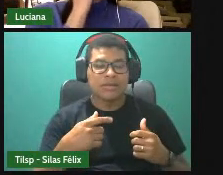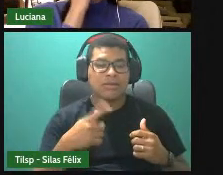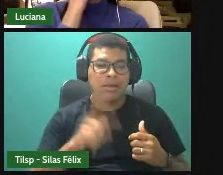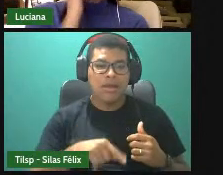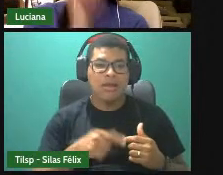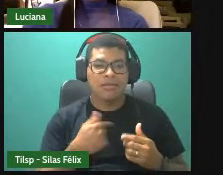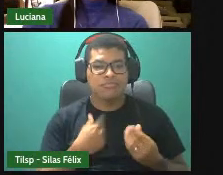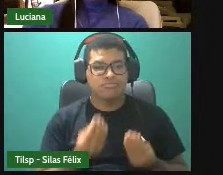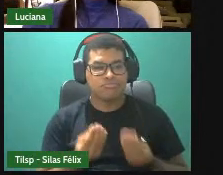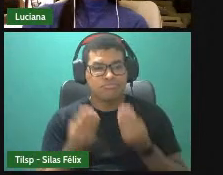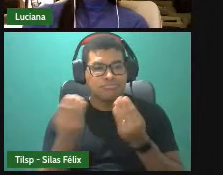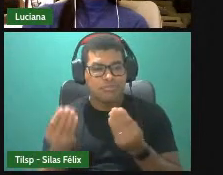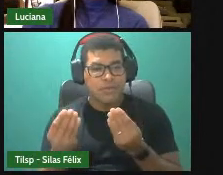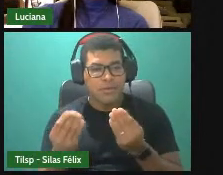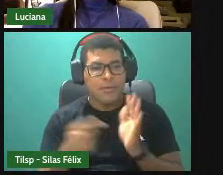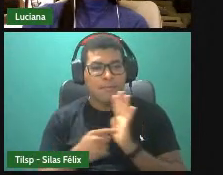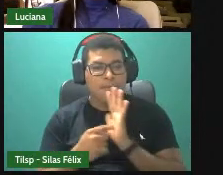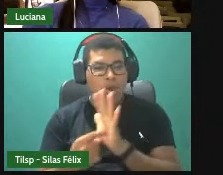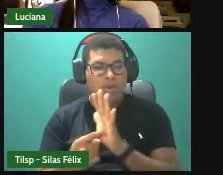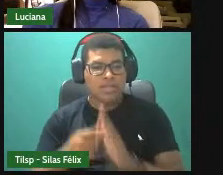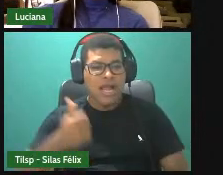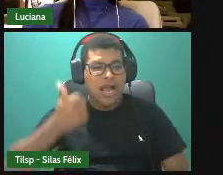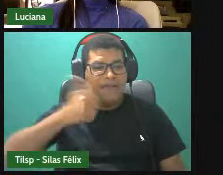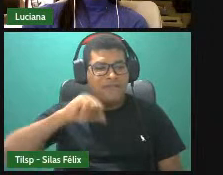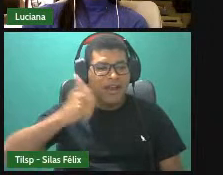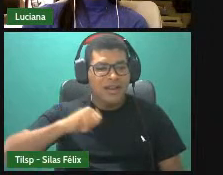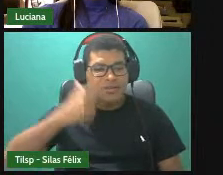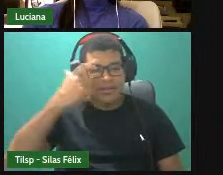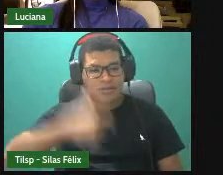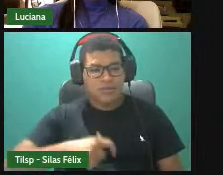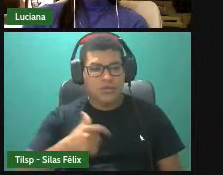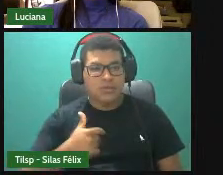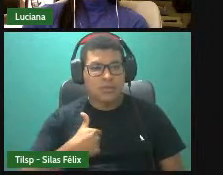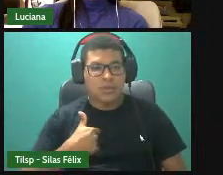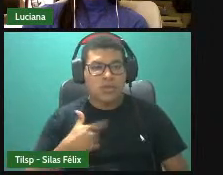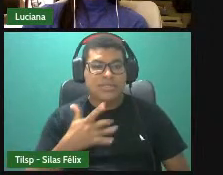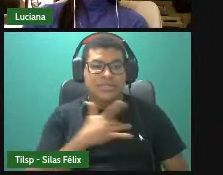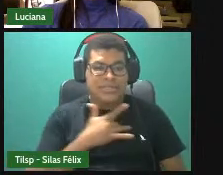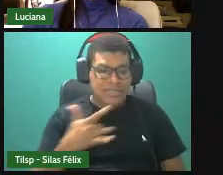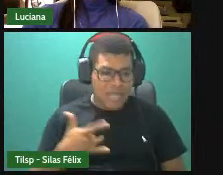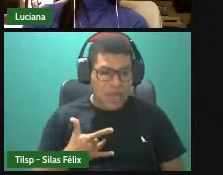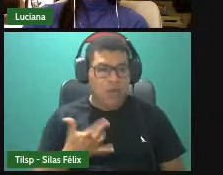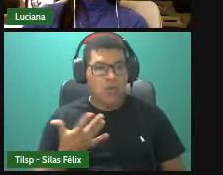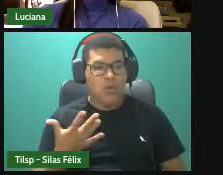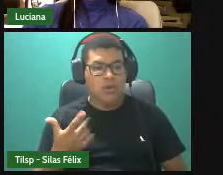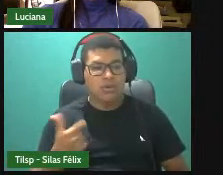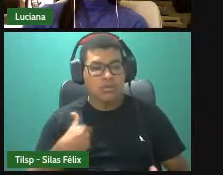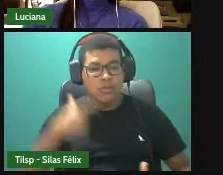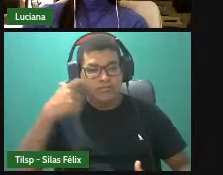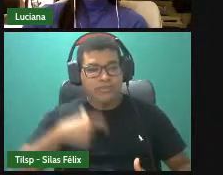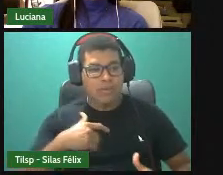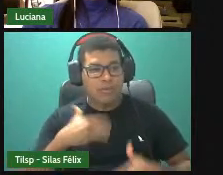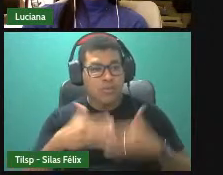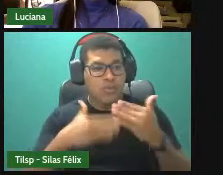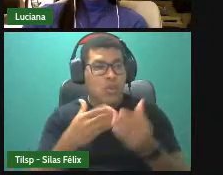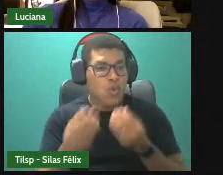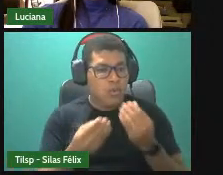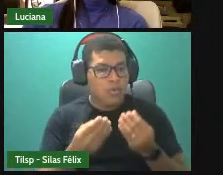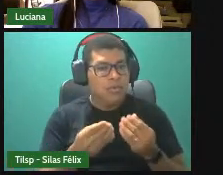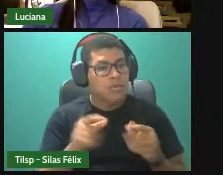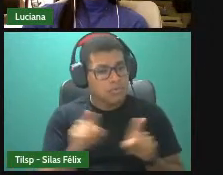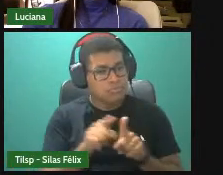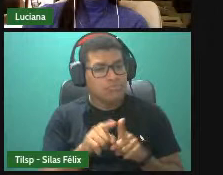requisitos, avaliações de desempenho e de saúde, tá? Então, isso é avaliado,